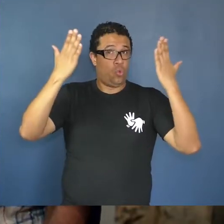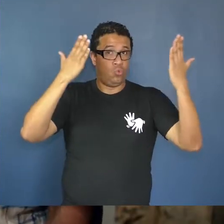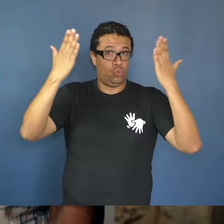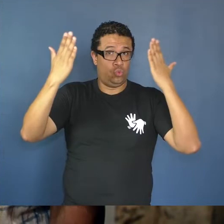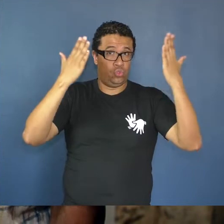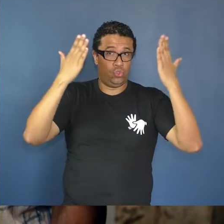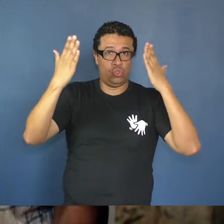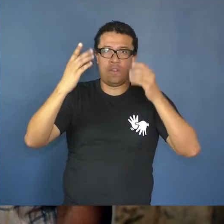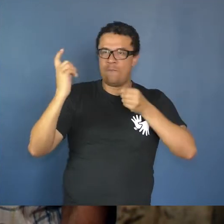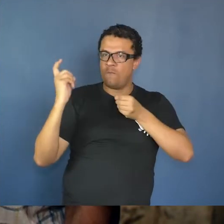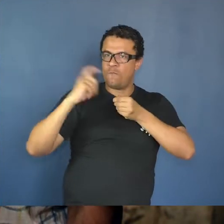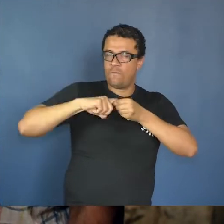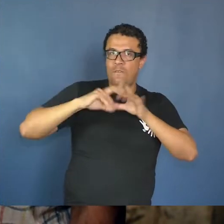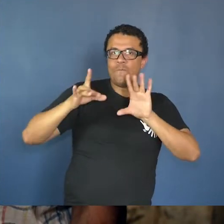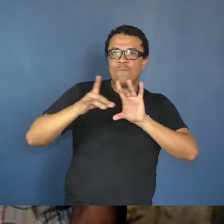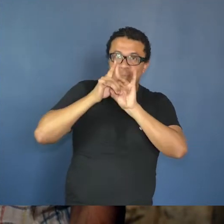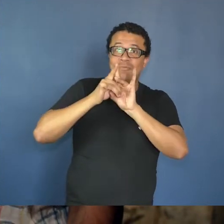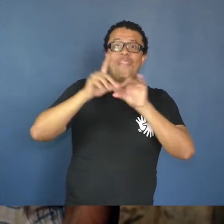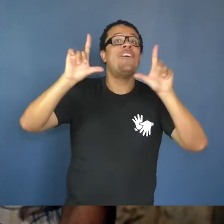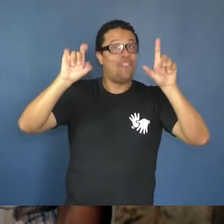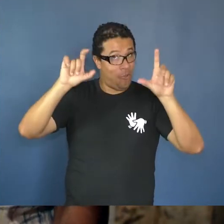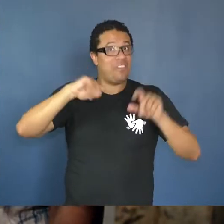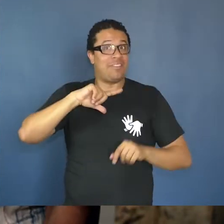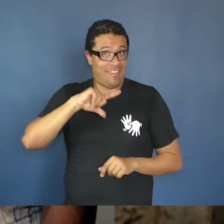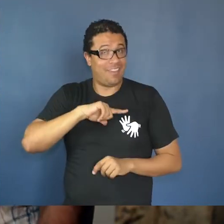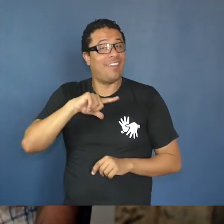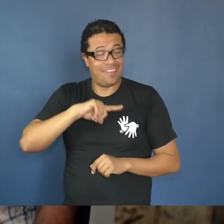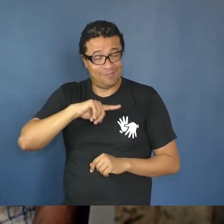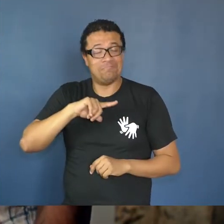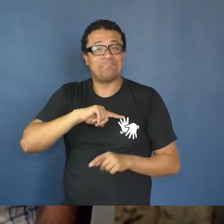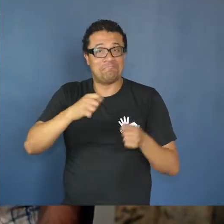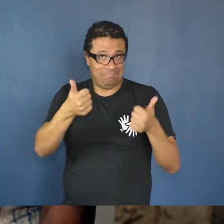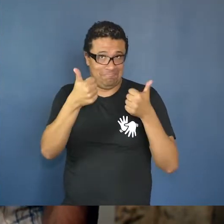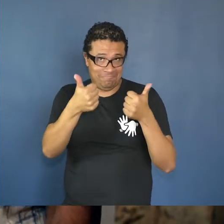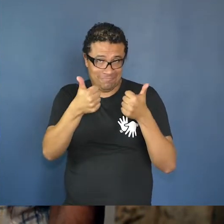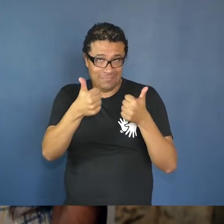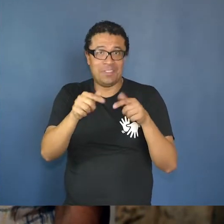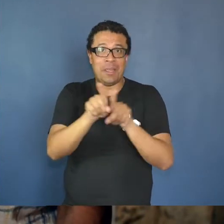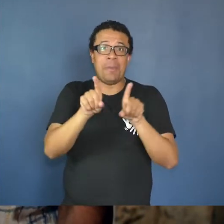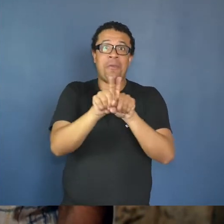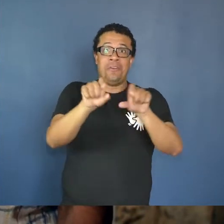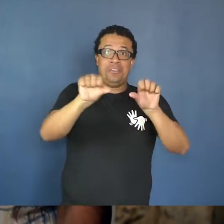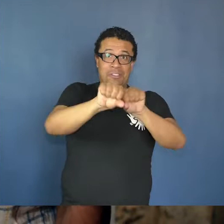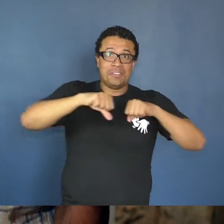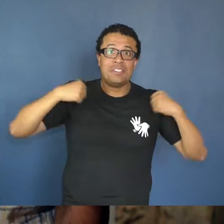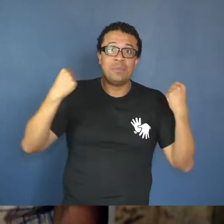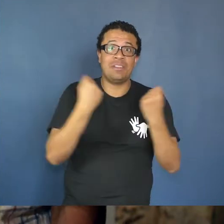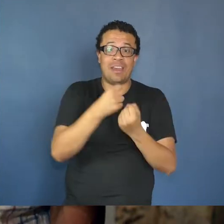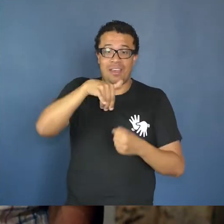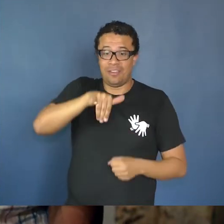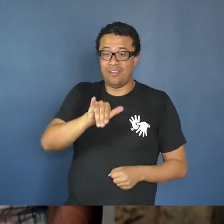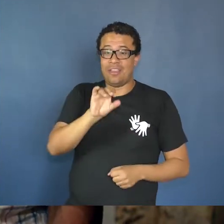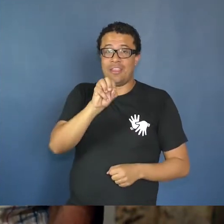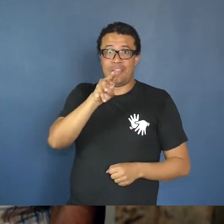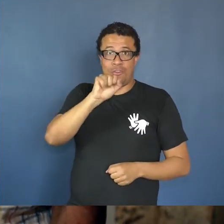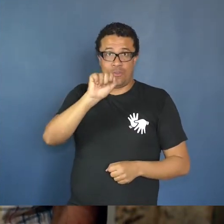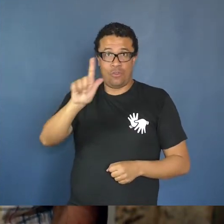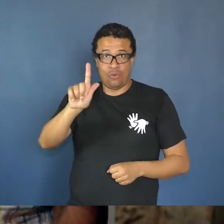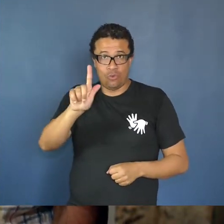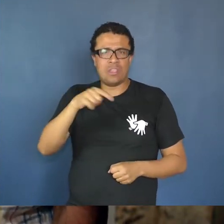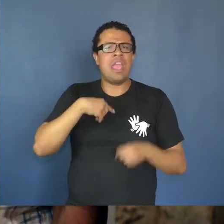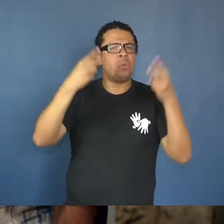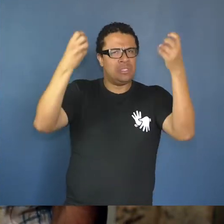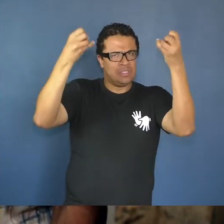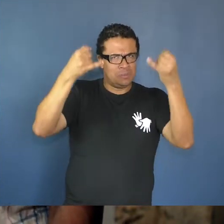A psicologia tem tudo a ver com a fotografia, né? Principalmente com esse seminário